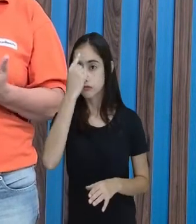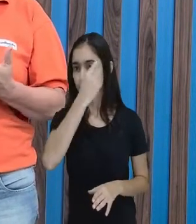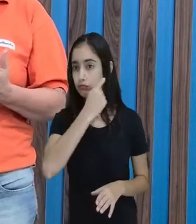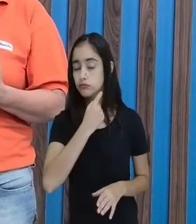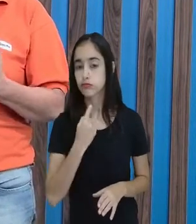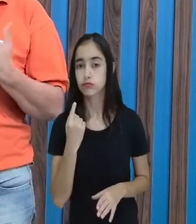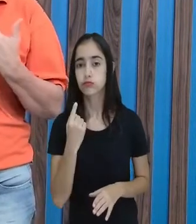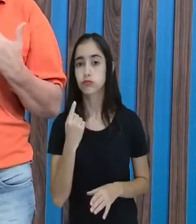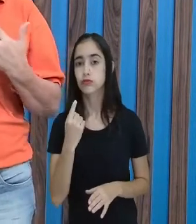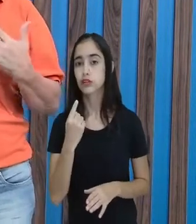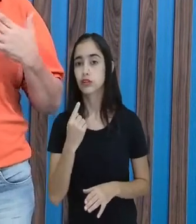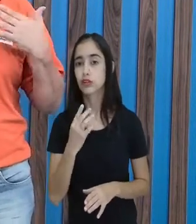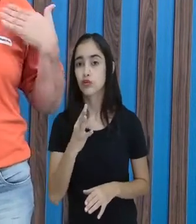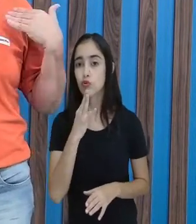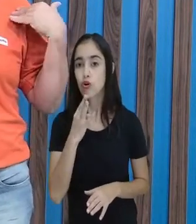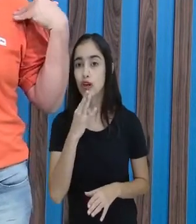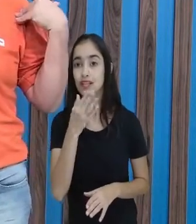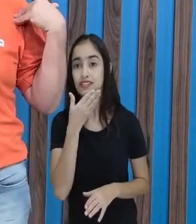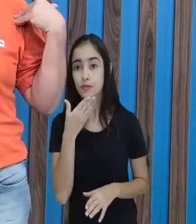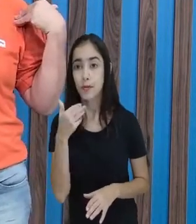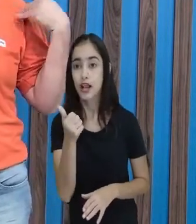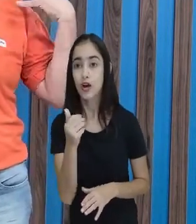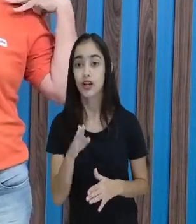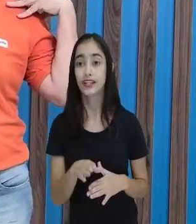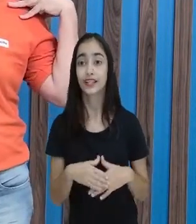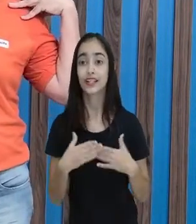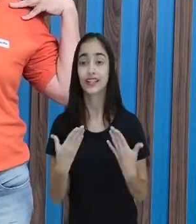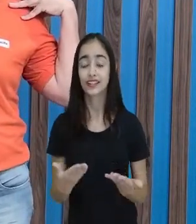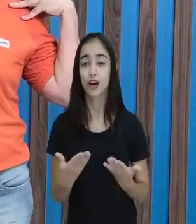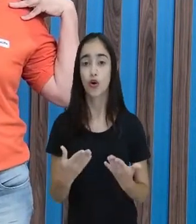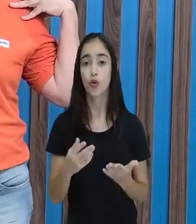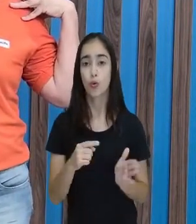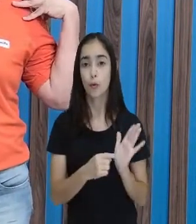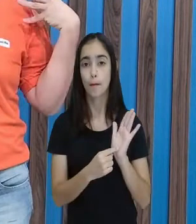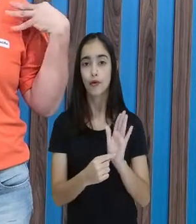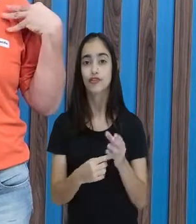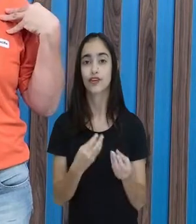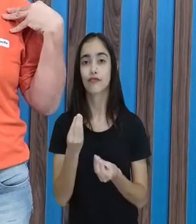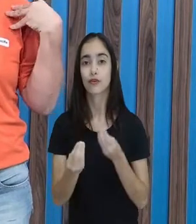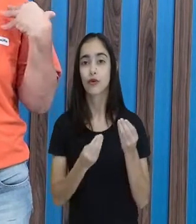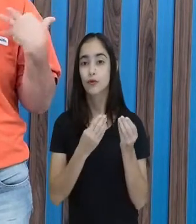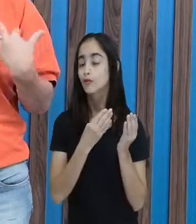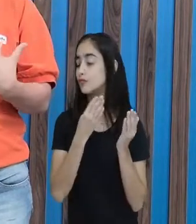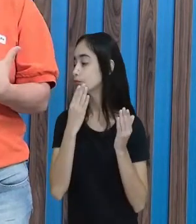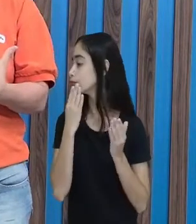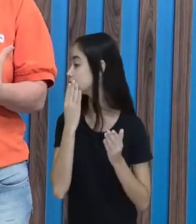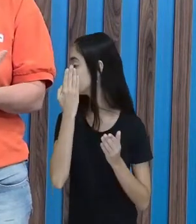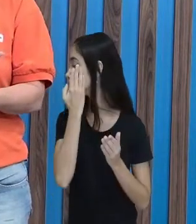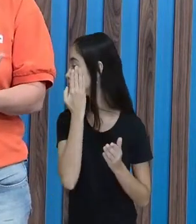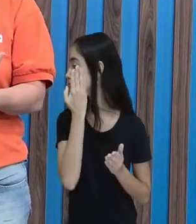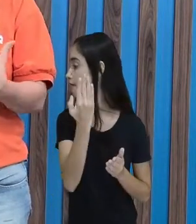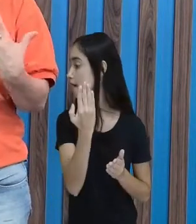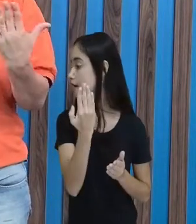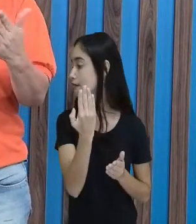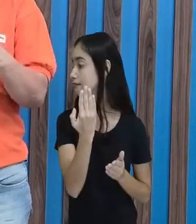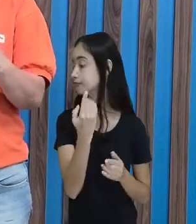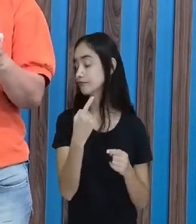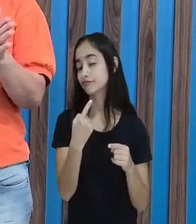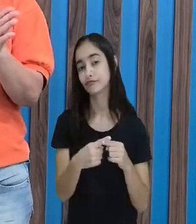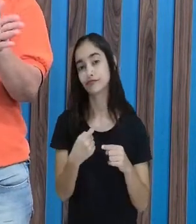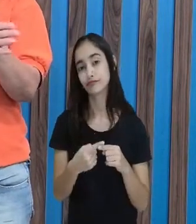Então, eles não representavam o corpo de lado, a parte do corpo de lado, porque eles achavam que não era fácil